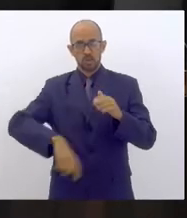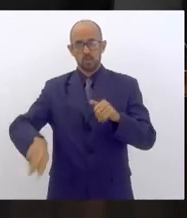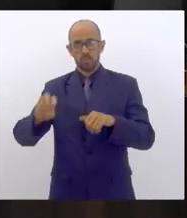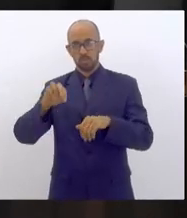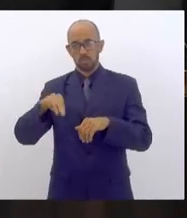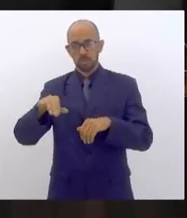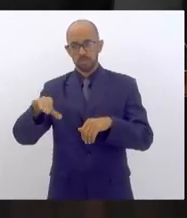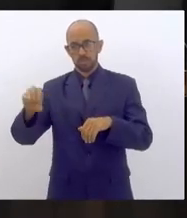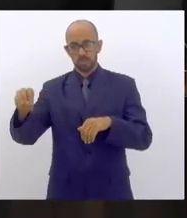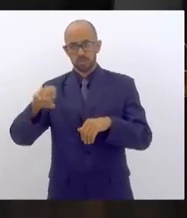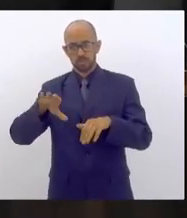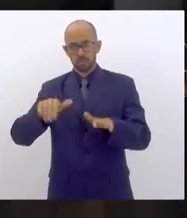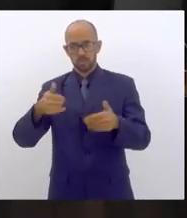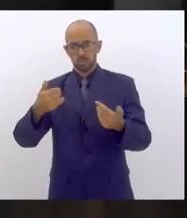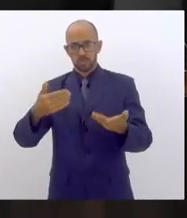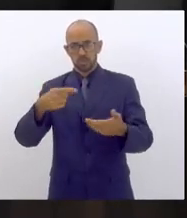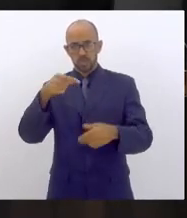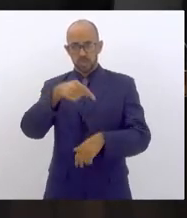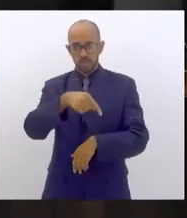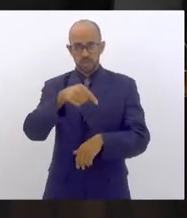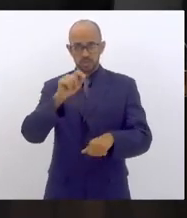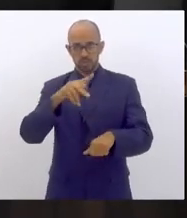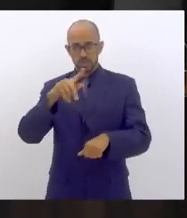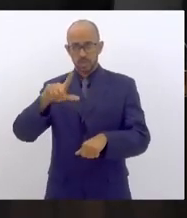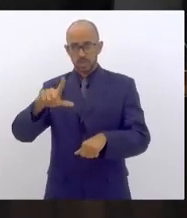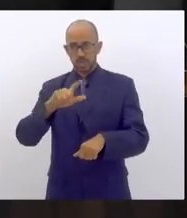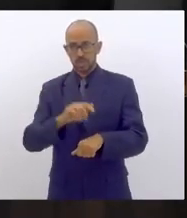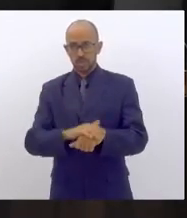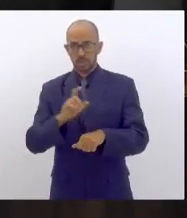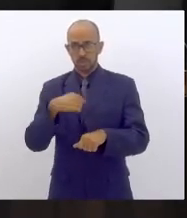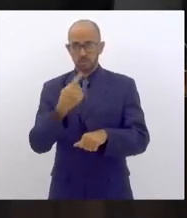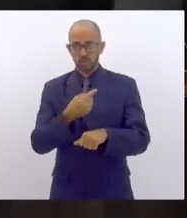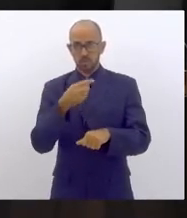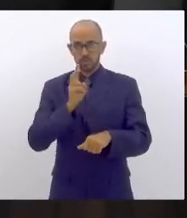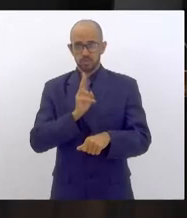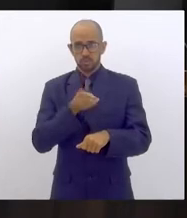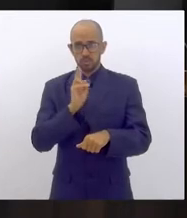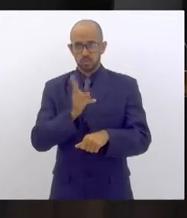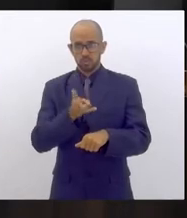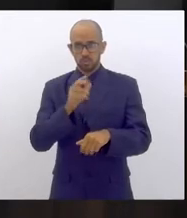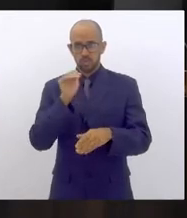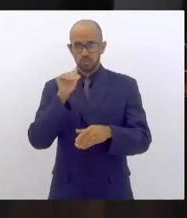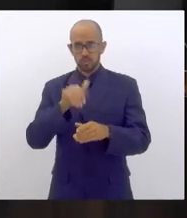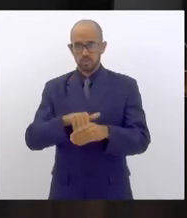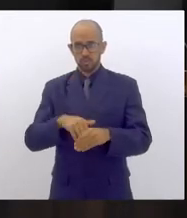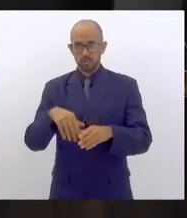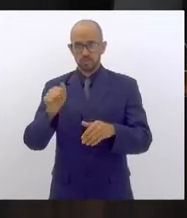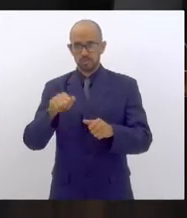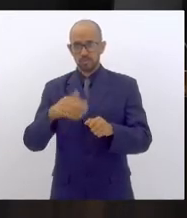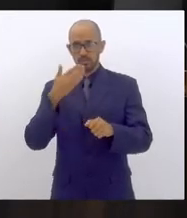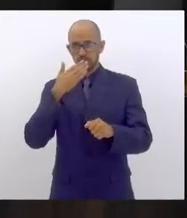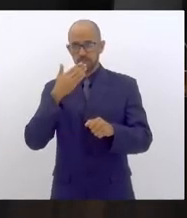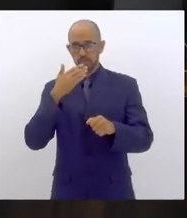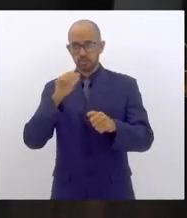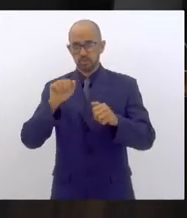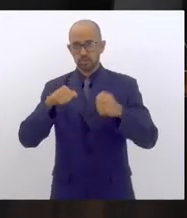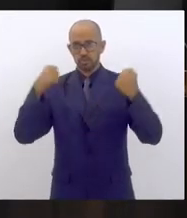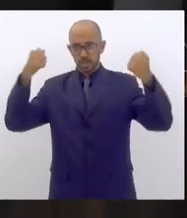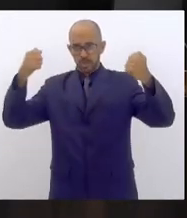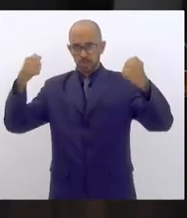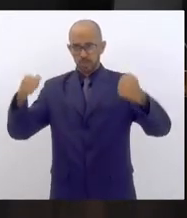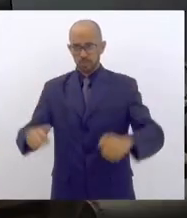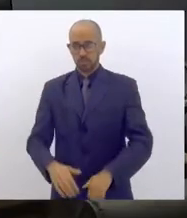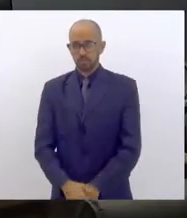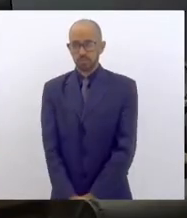Dino. Então, esse projeto de lei, a gente vai continuar a votação, vamos abrir o painel.